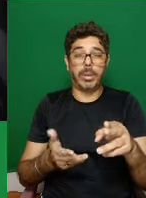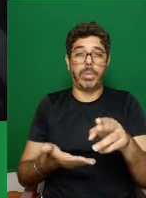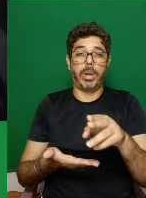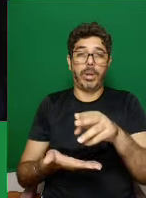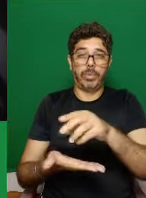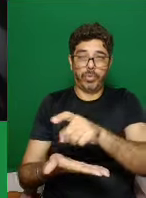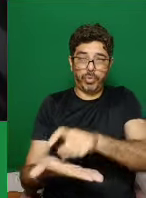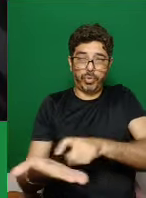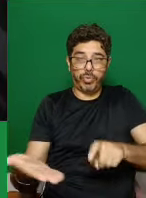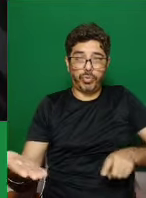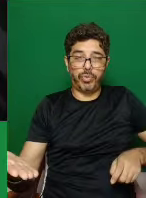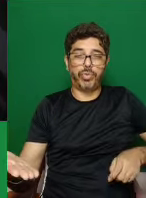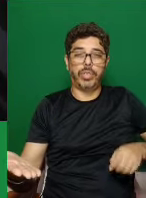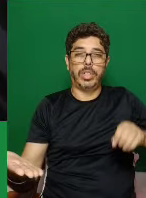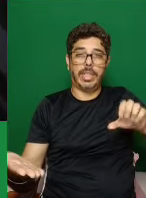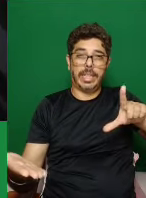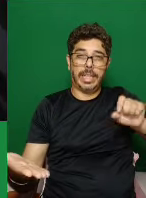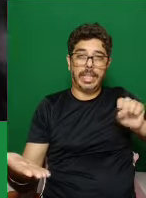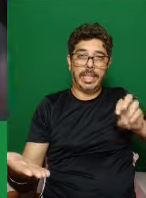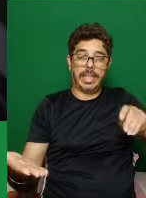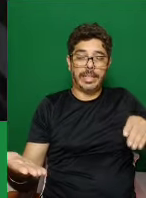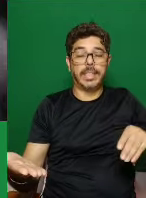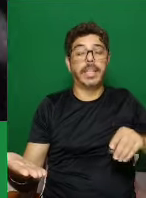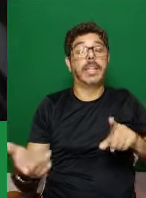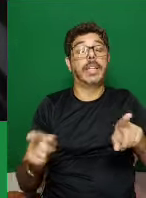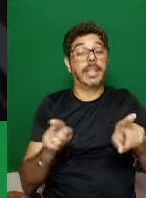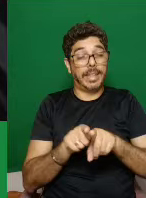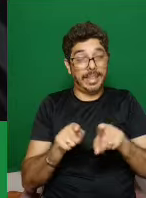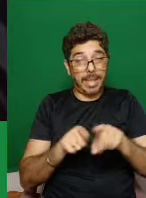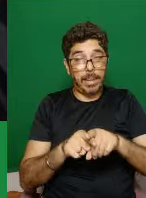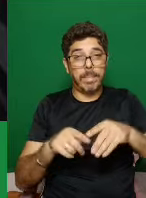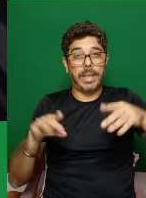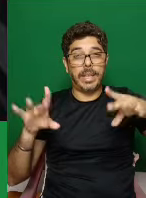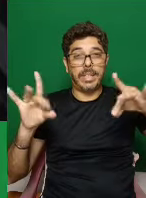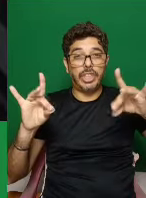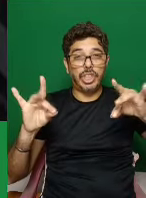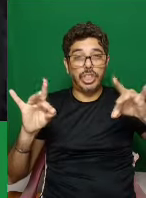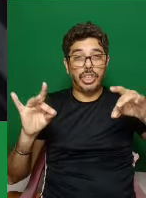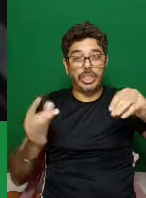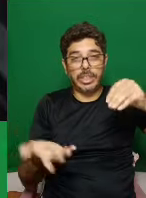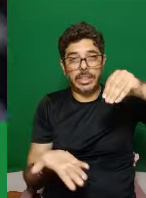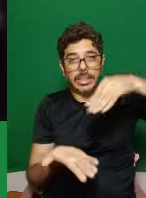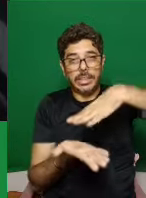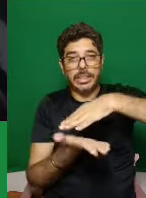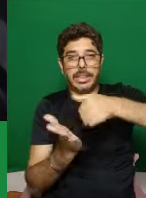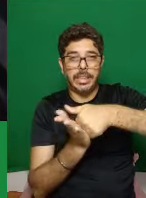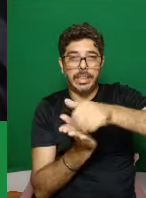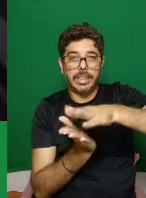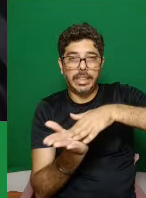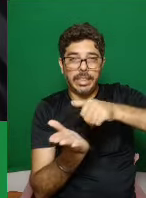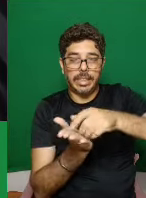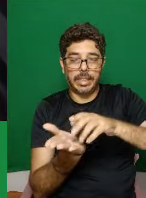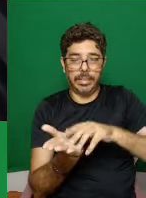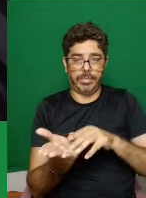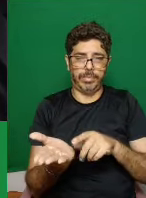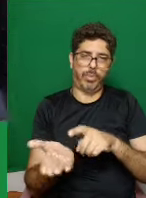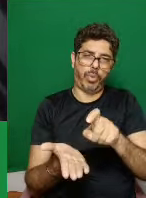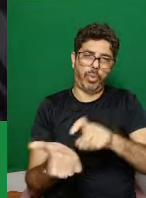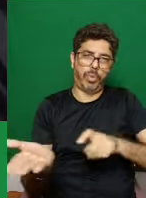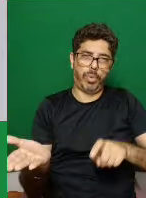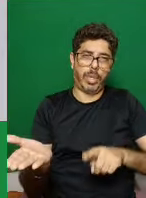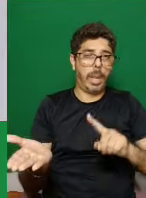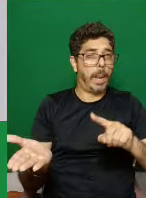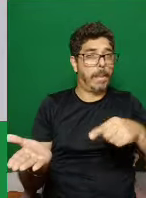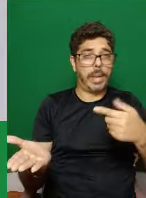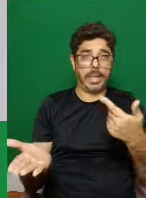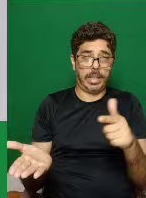Da mesma forma que a xerografia e a impressão a laser, a impressora a jato de tinta também emprega a eletrostática no seu mecanismo de